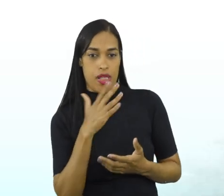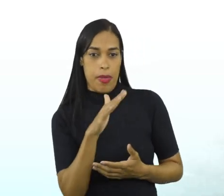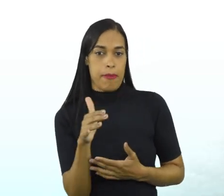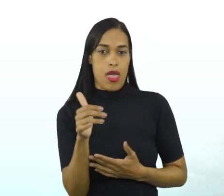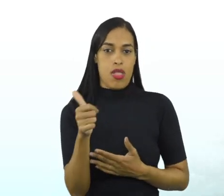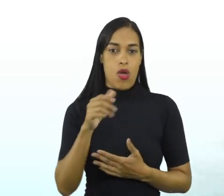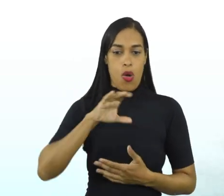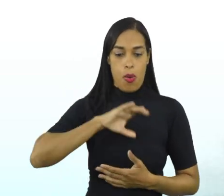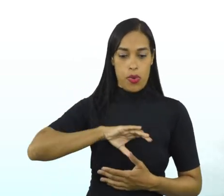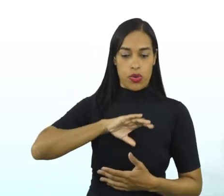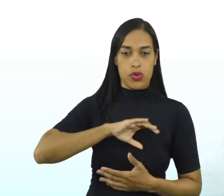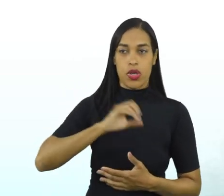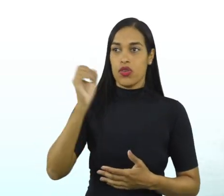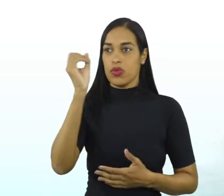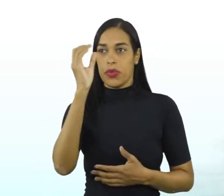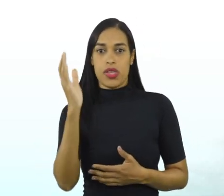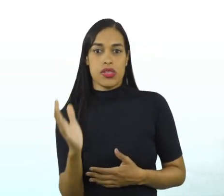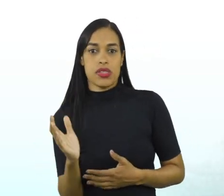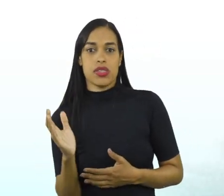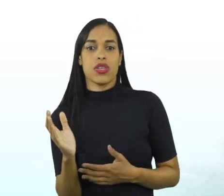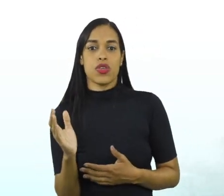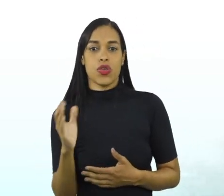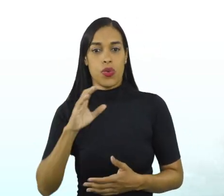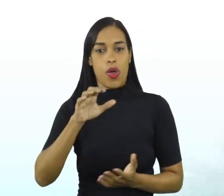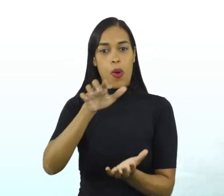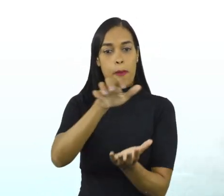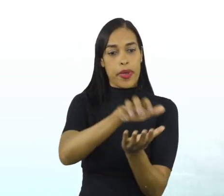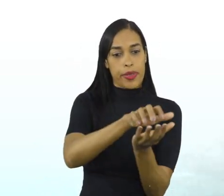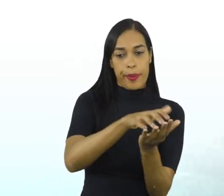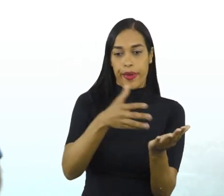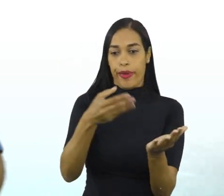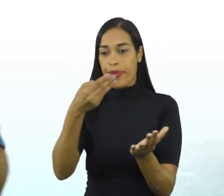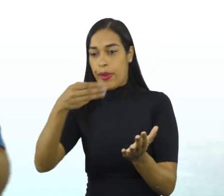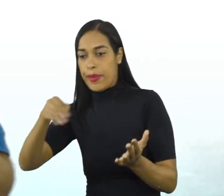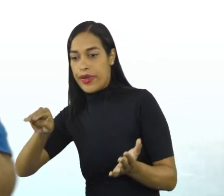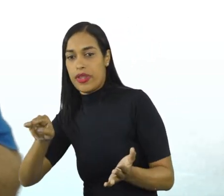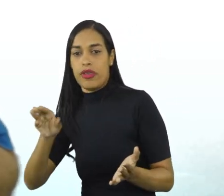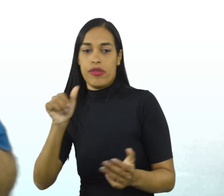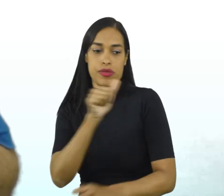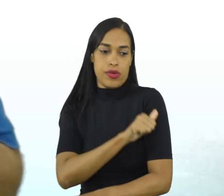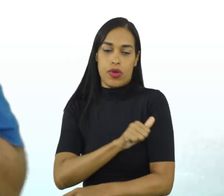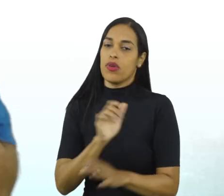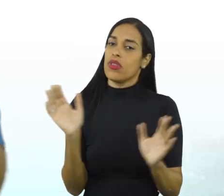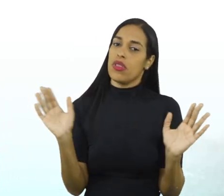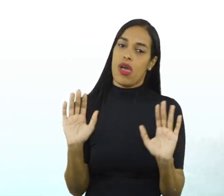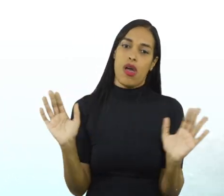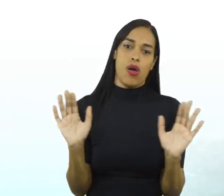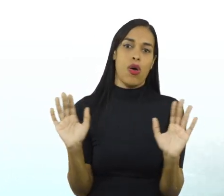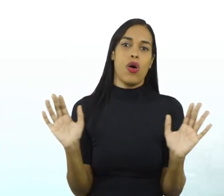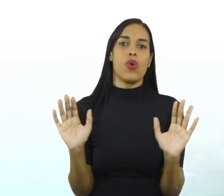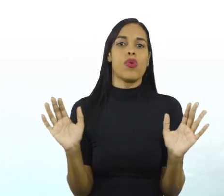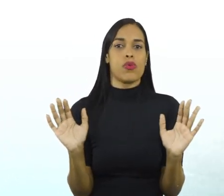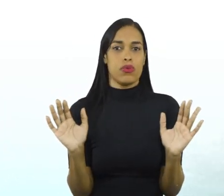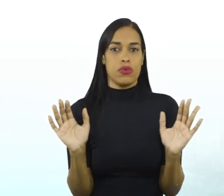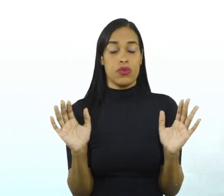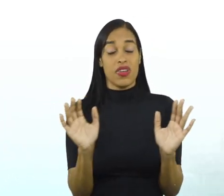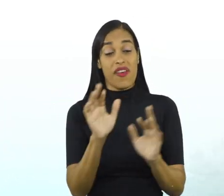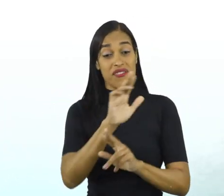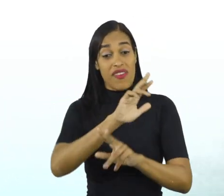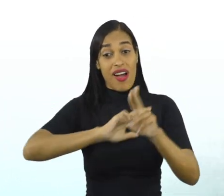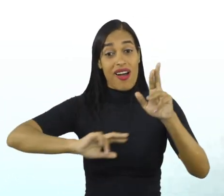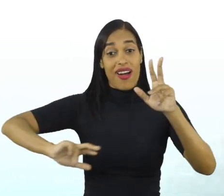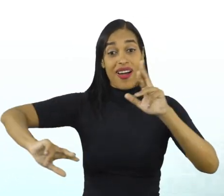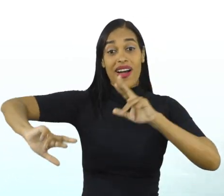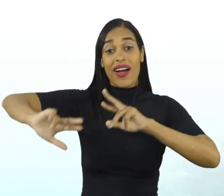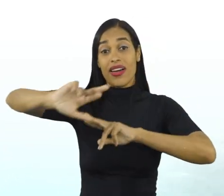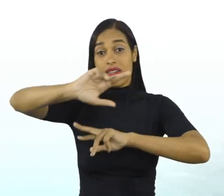fala melhor o português no Brasil é o pernambucano, é o maranhense, é o carioca. Não existe isso. Tá? O que existe